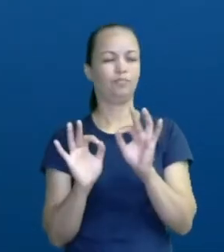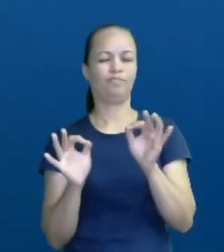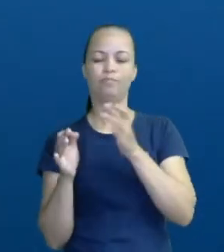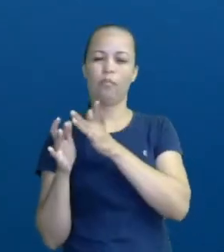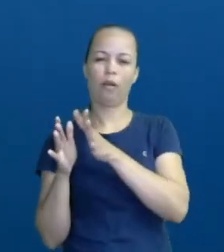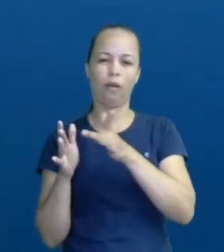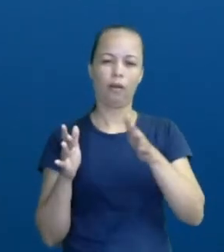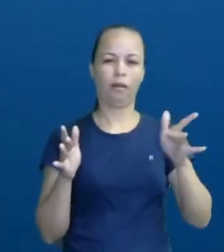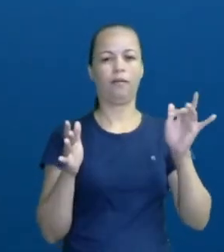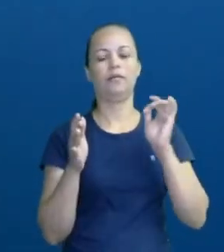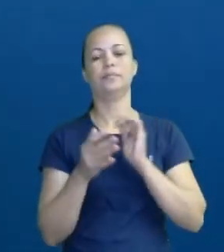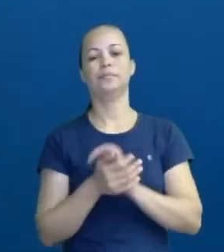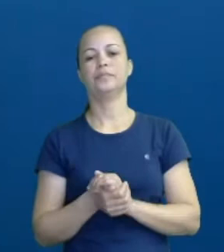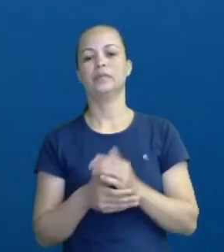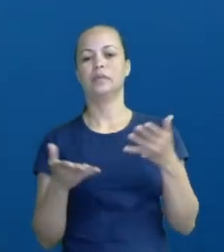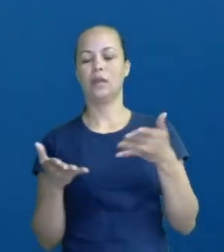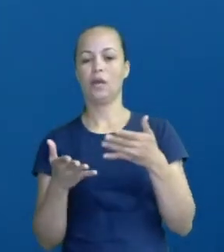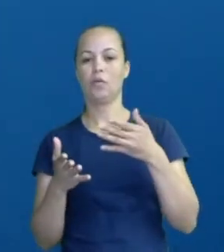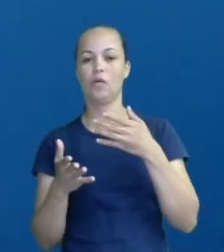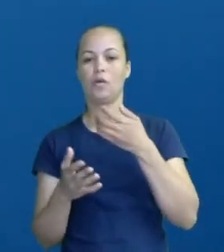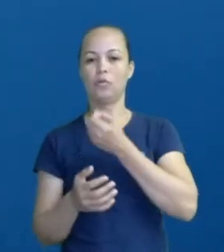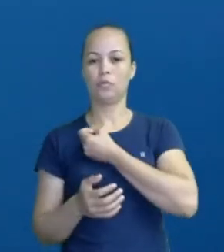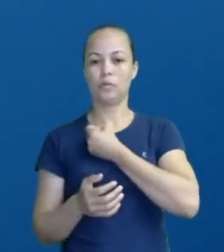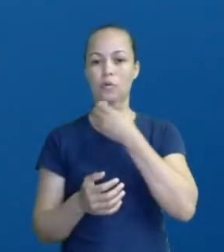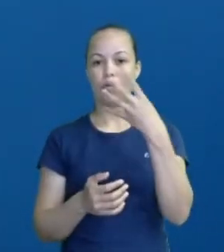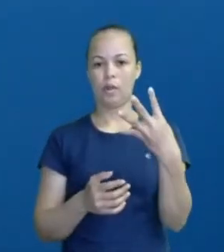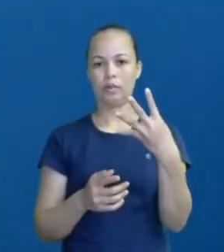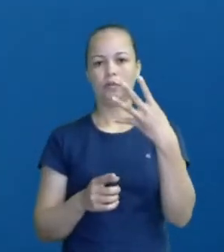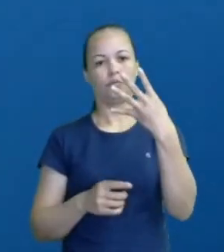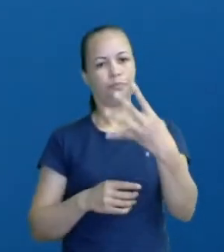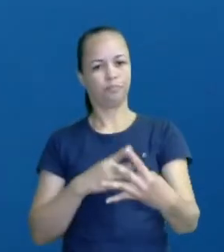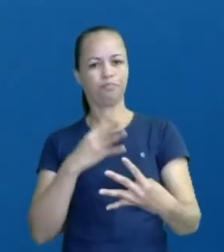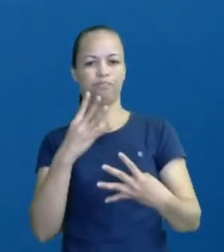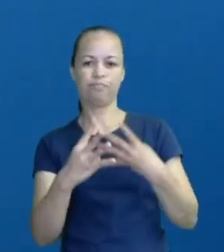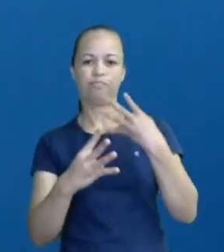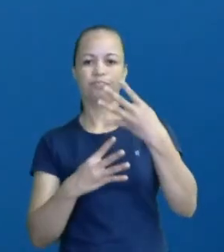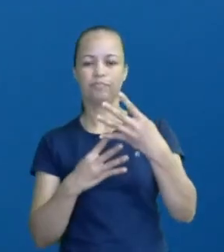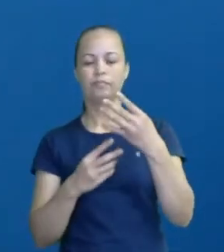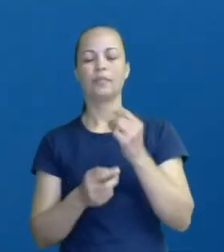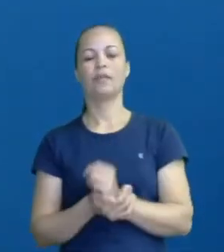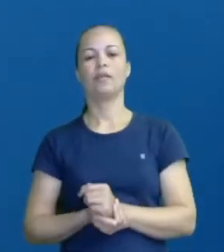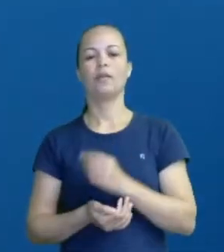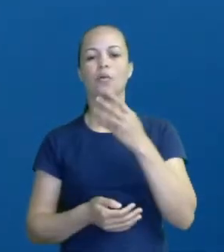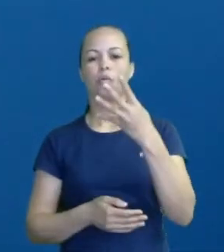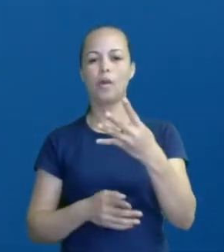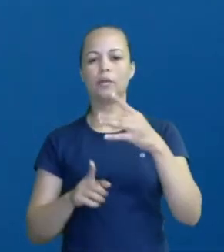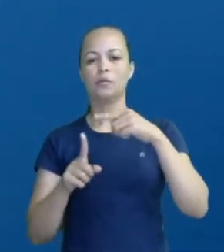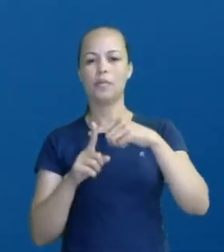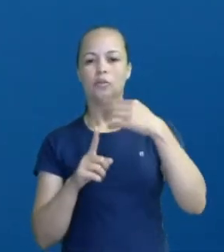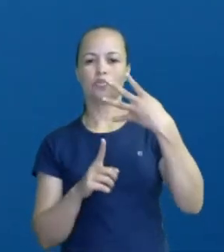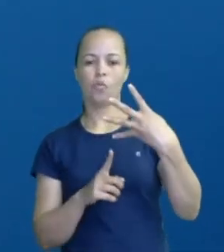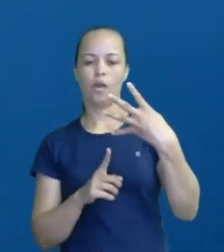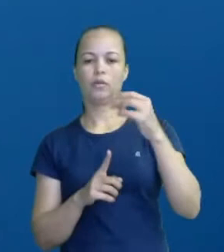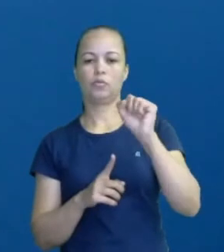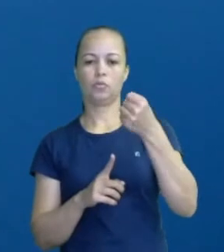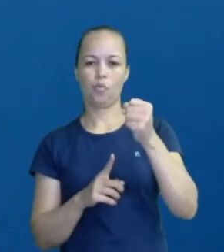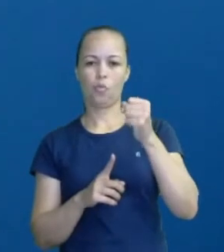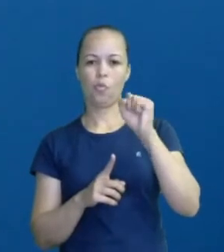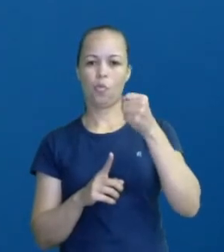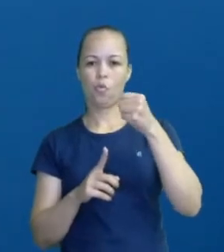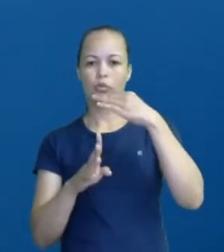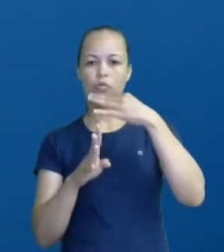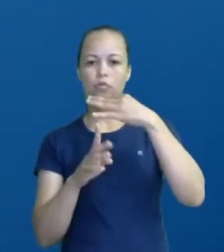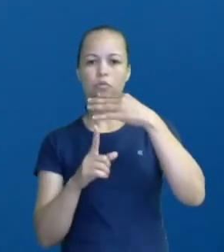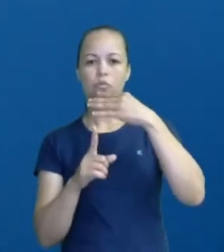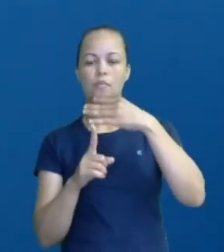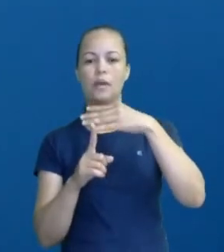os múltiplos de 4. É de 4 em 4. Então, 4. 4 mais 4, 8. 8